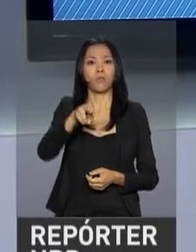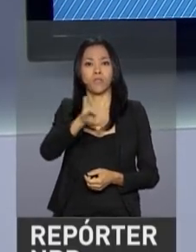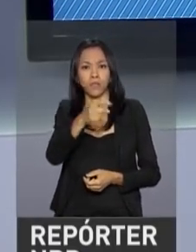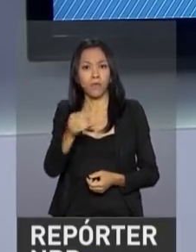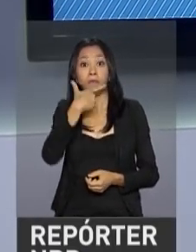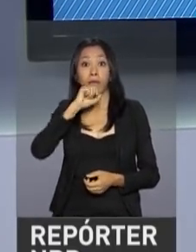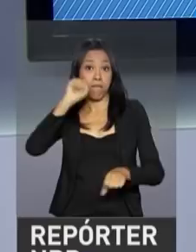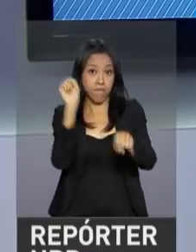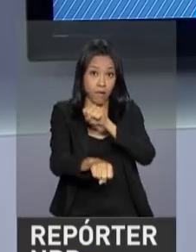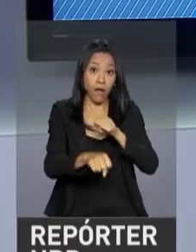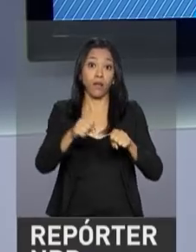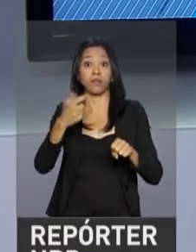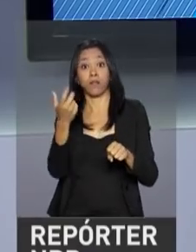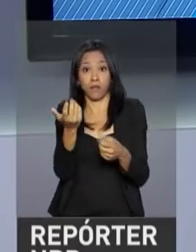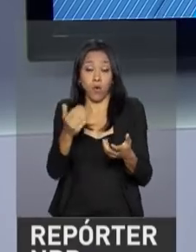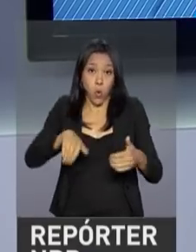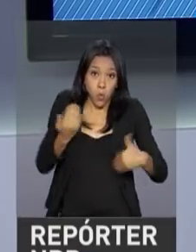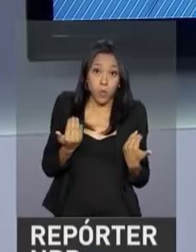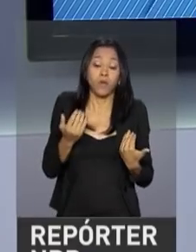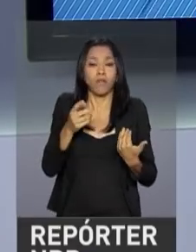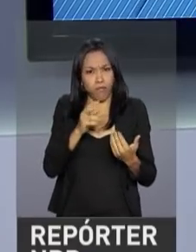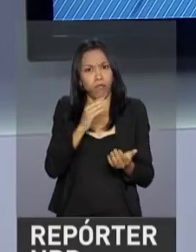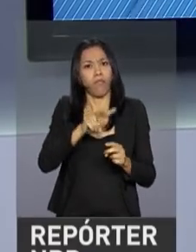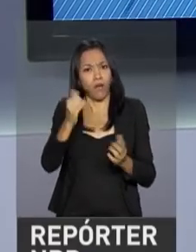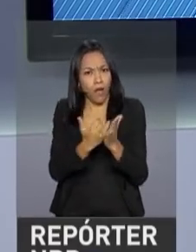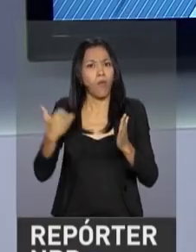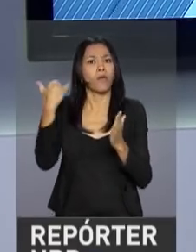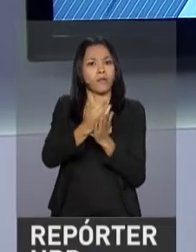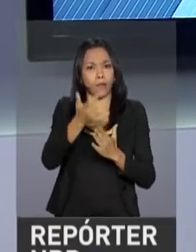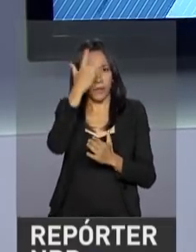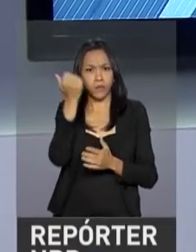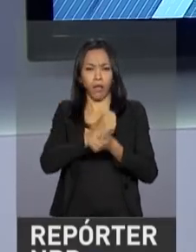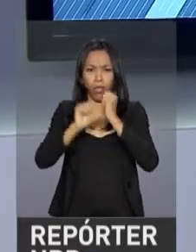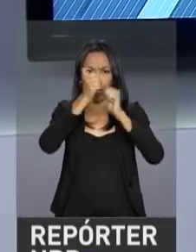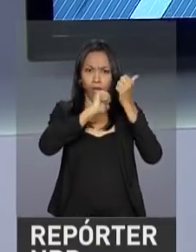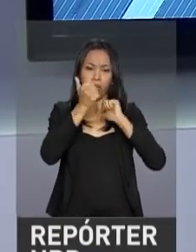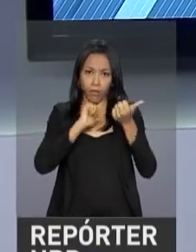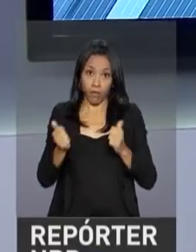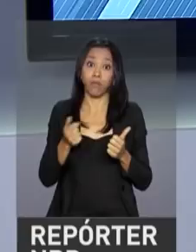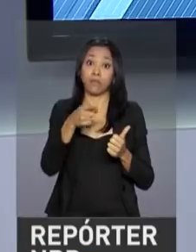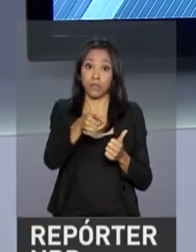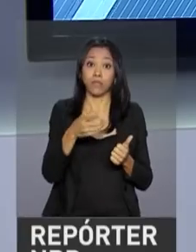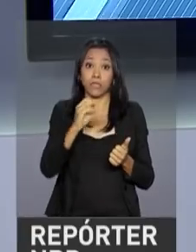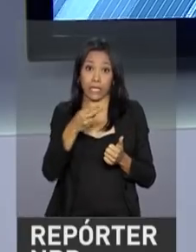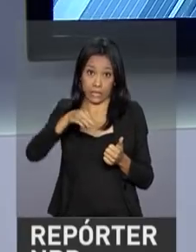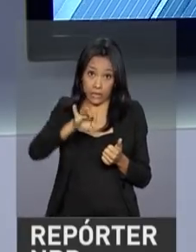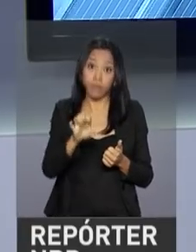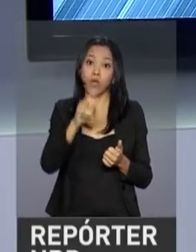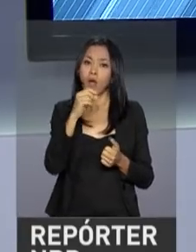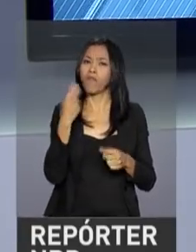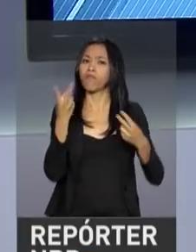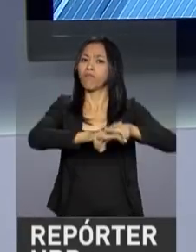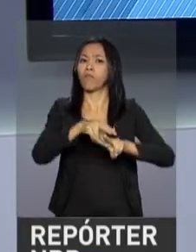estando alcoolizado vai aumentar daqui a quatro meses motoristas responsabilizados criminalmente poderão ficar até